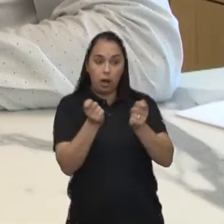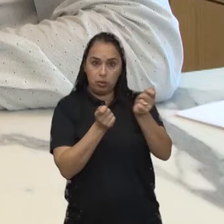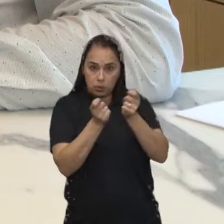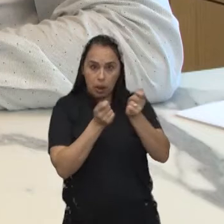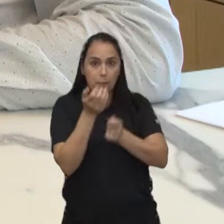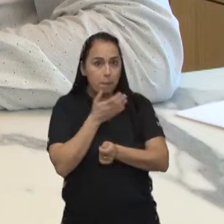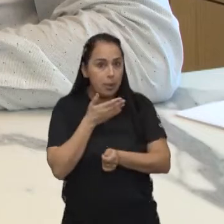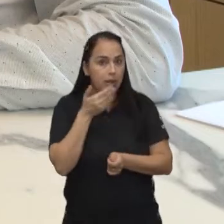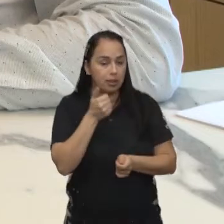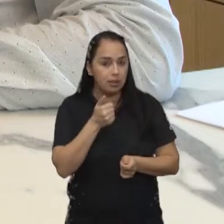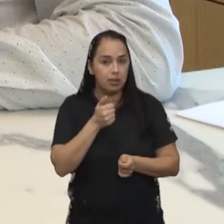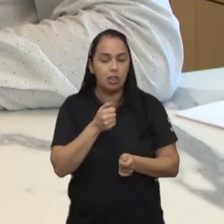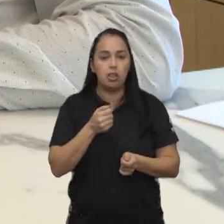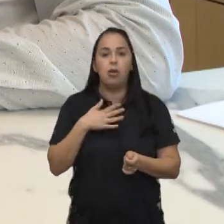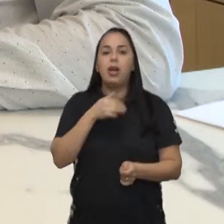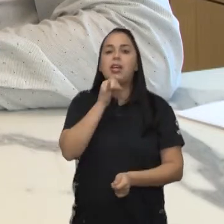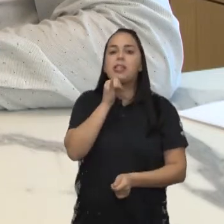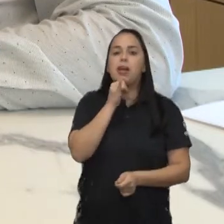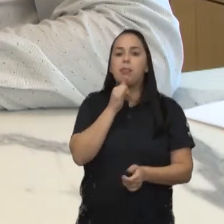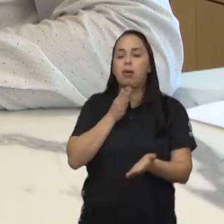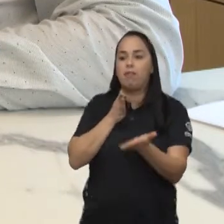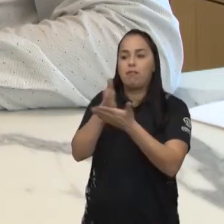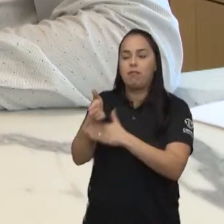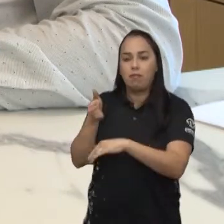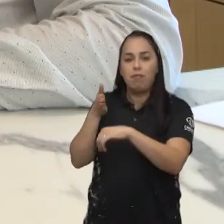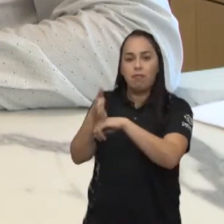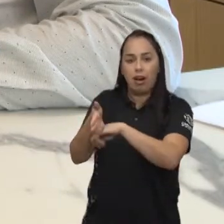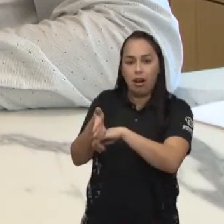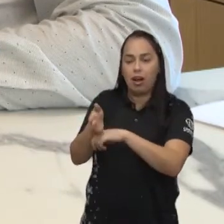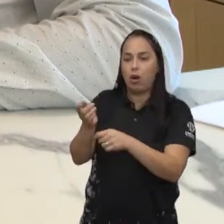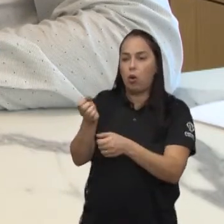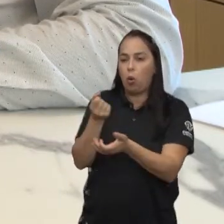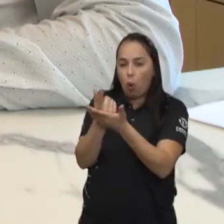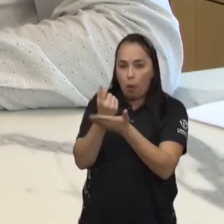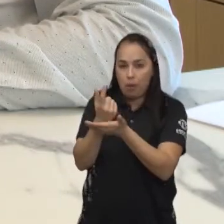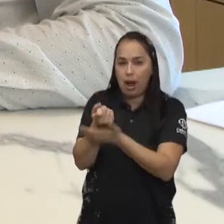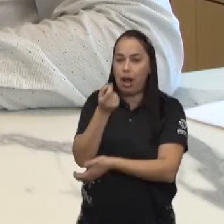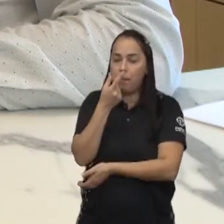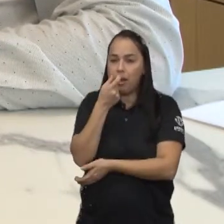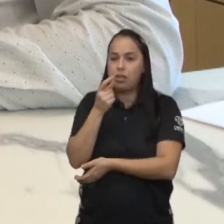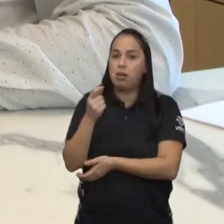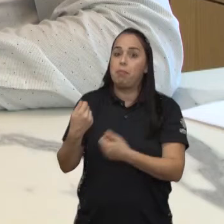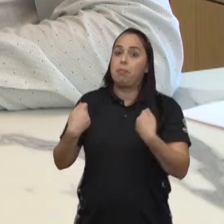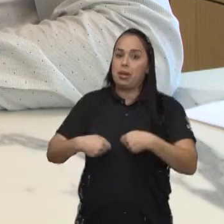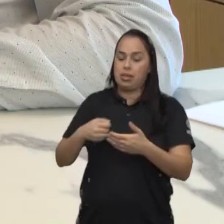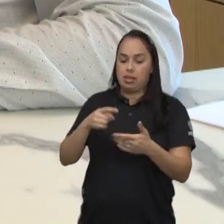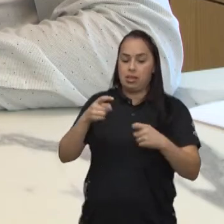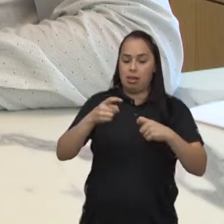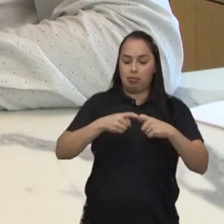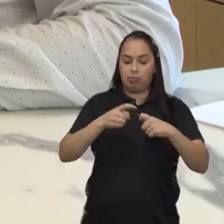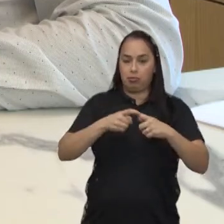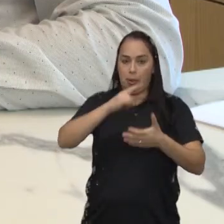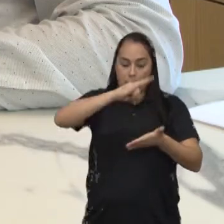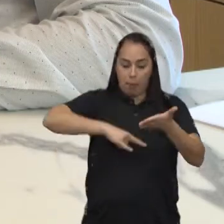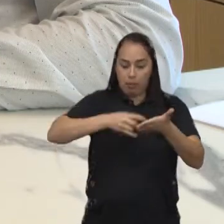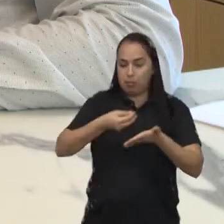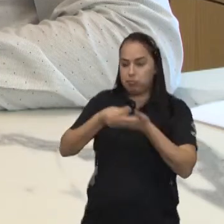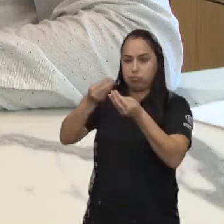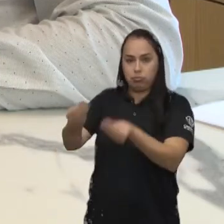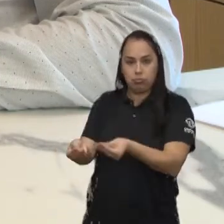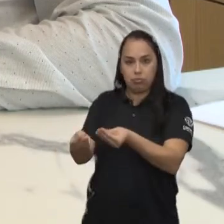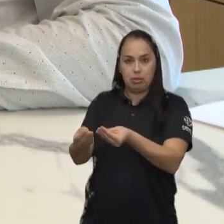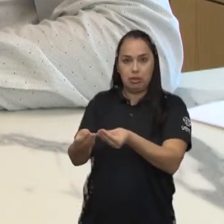tem havido um controle melhor disso você só pode comprar antibiótico com receita existe uma série de remédios